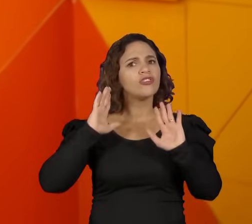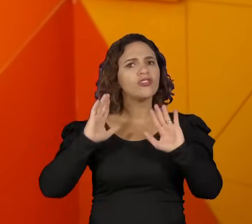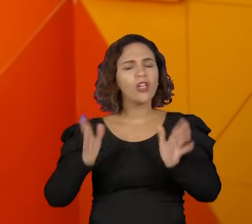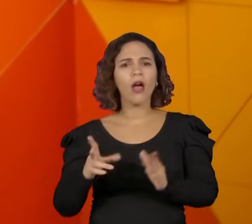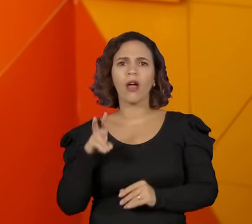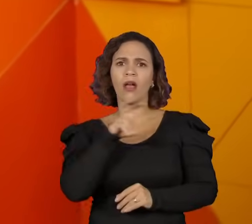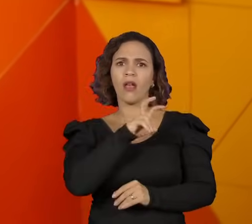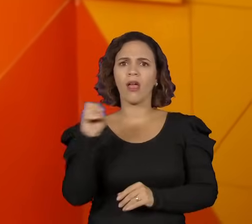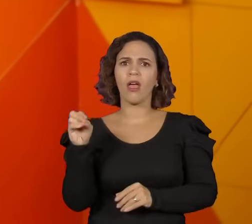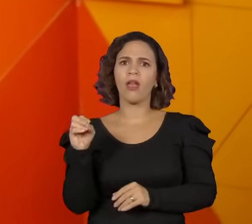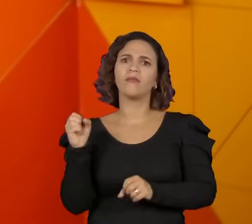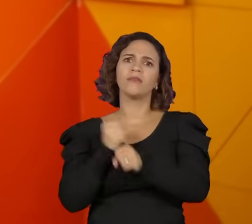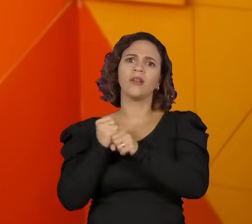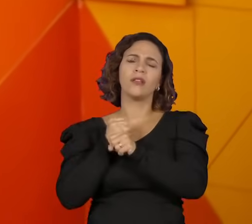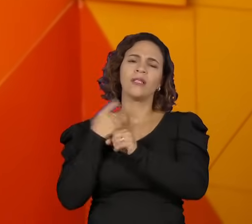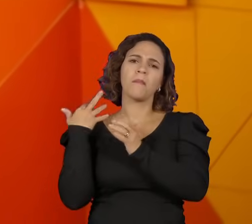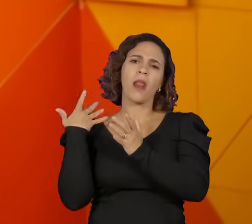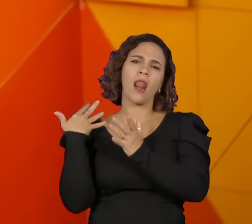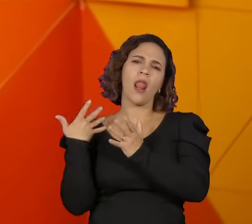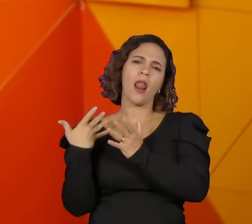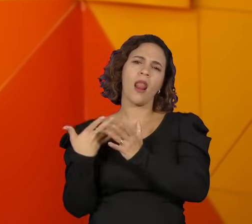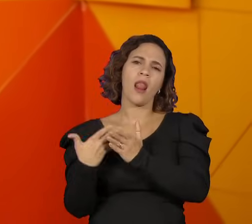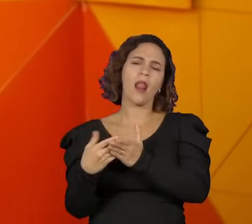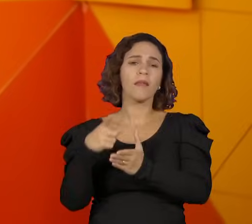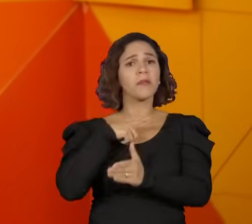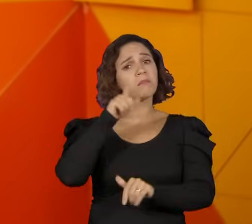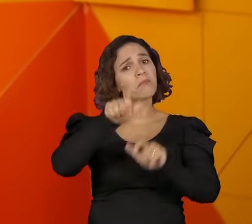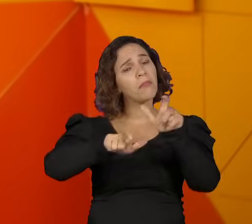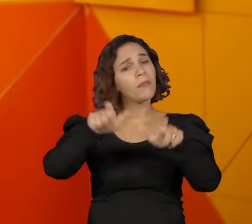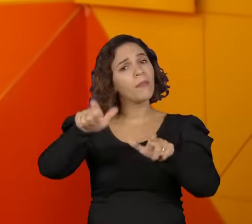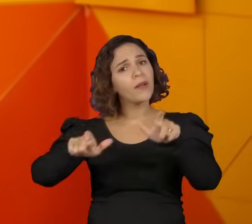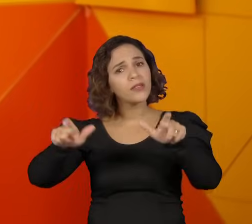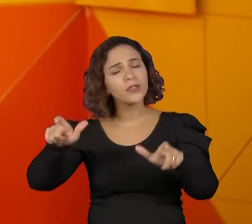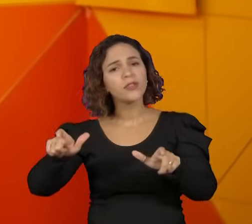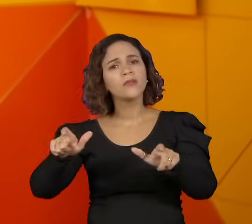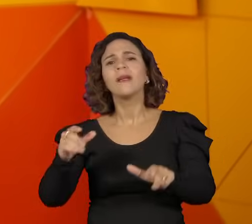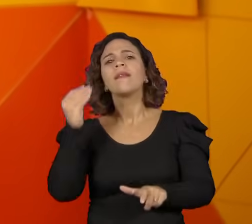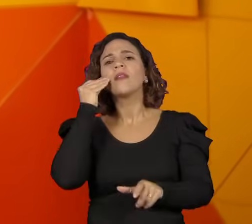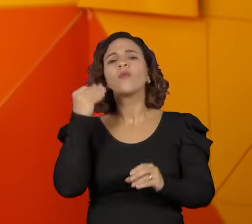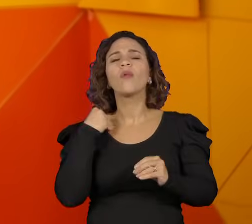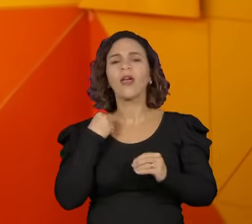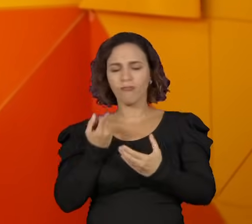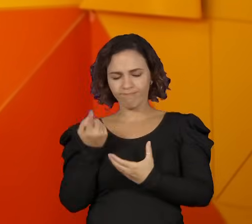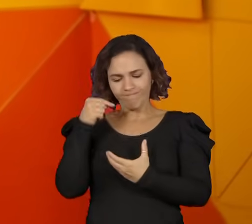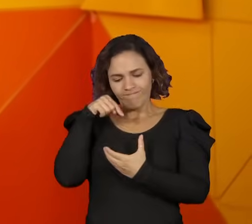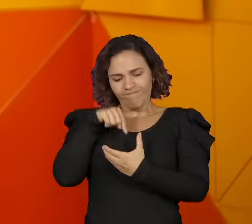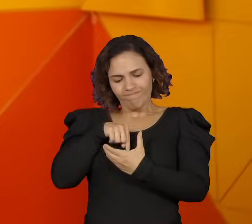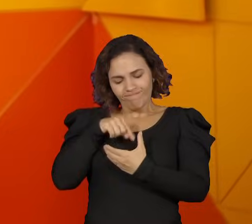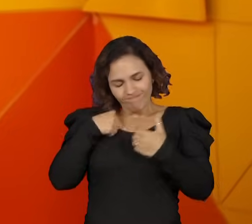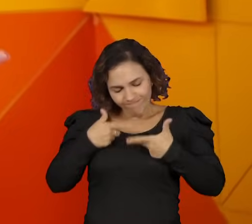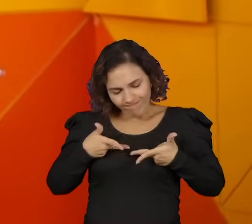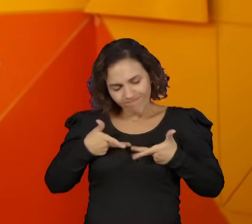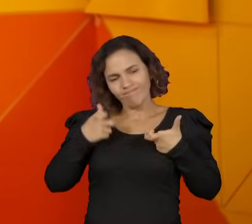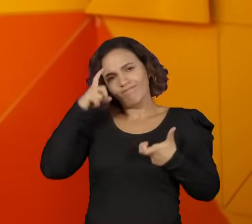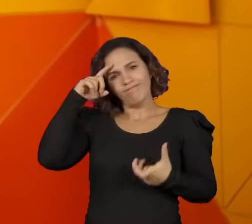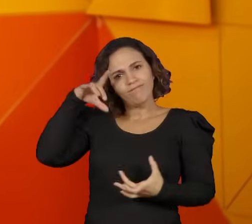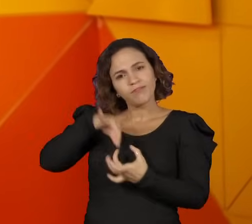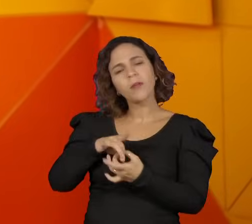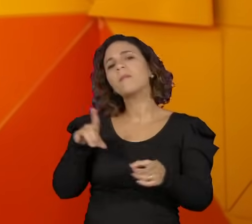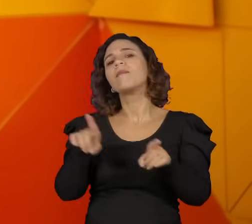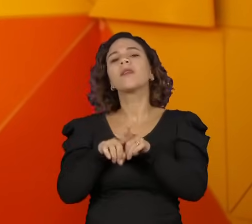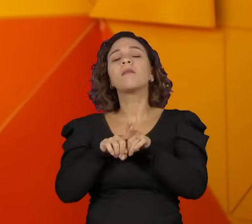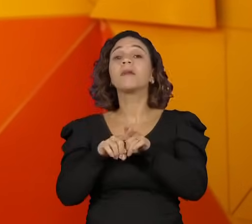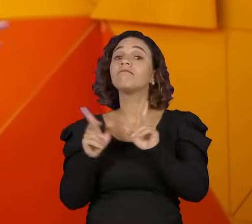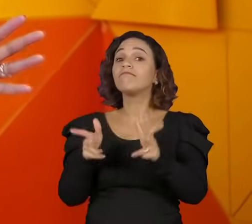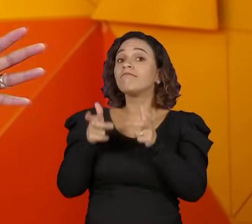500 anos, pelo menos, que essa linguagem é usada aí pelas pessoas em busca de autoconhecimento. Além de uma leitura sobre o